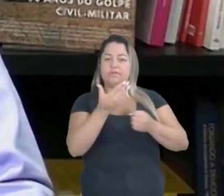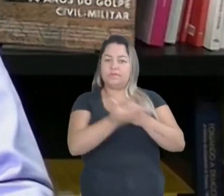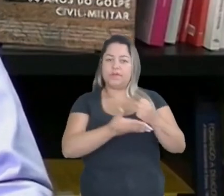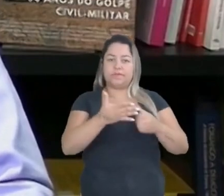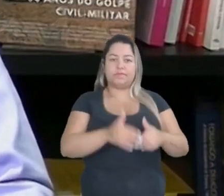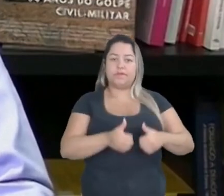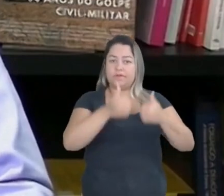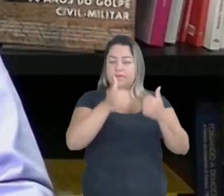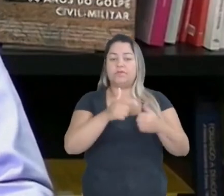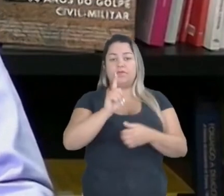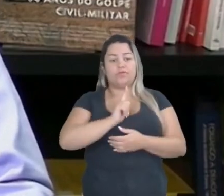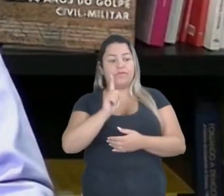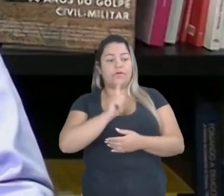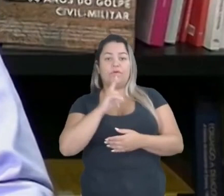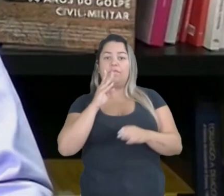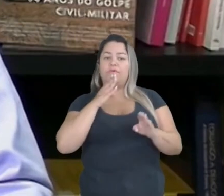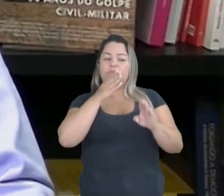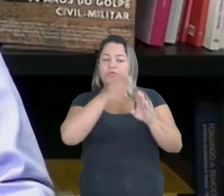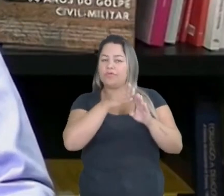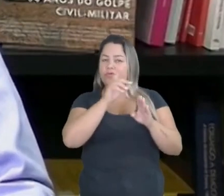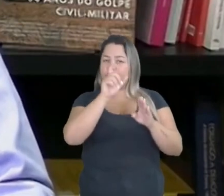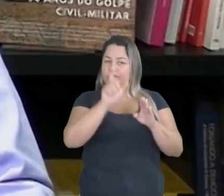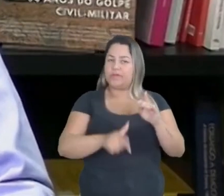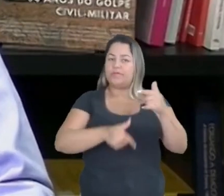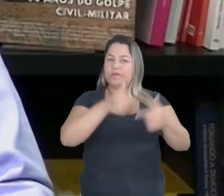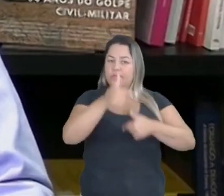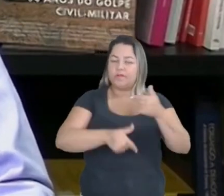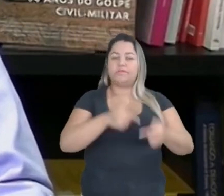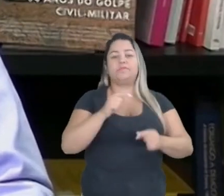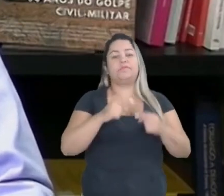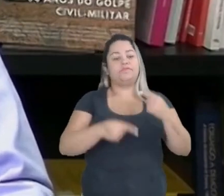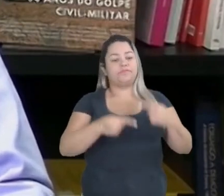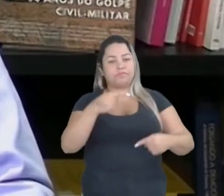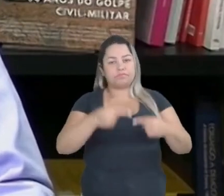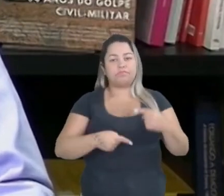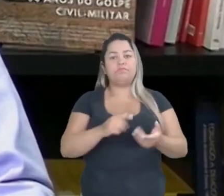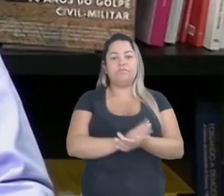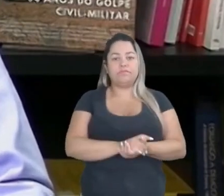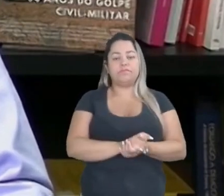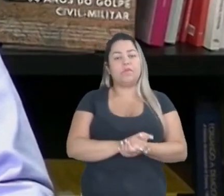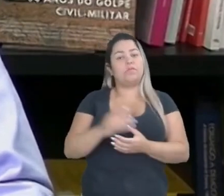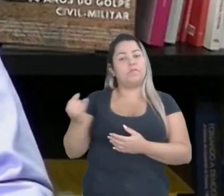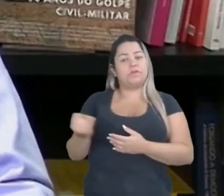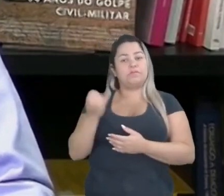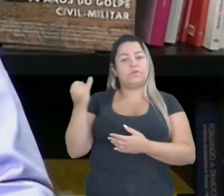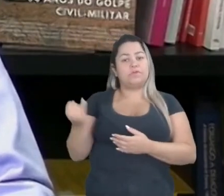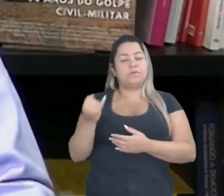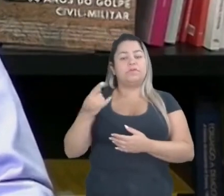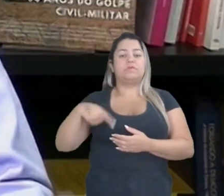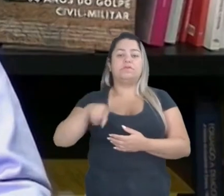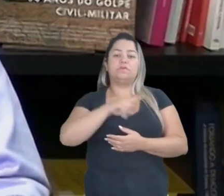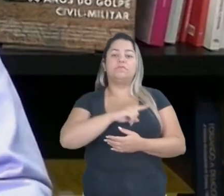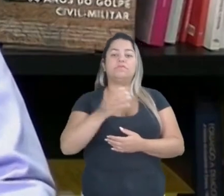melhor se você tiver como objetivo um trabalho político, que no nosso caso é o mais importante, porque nós